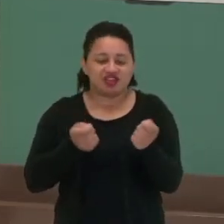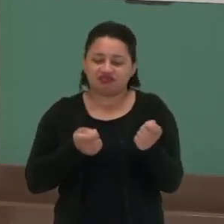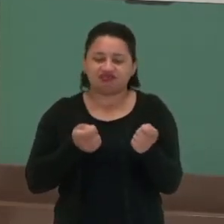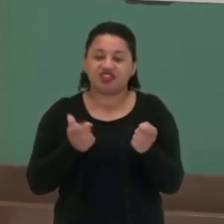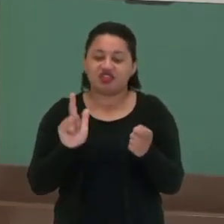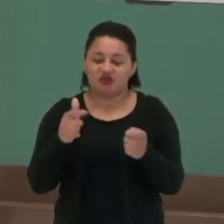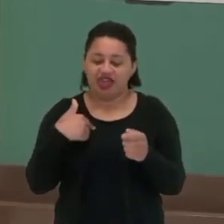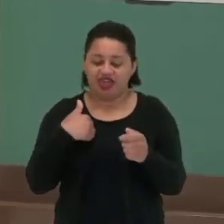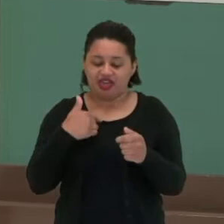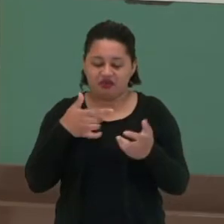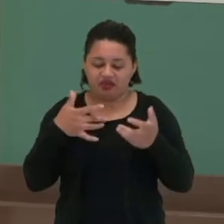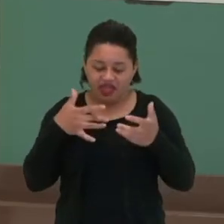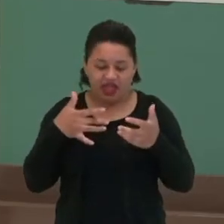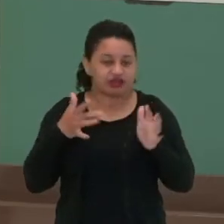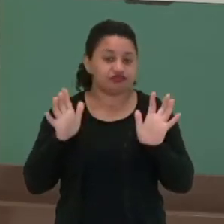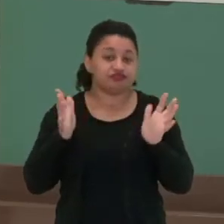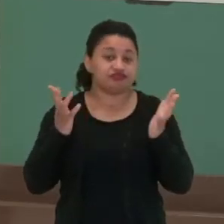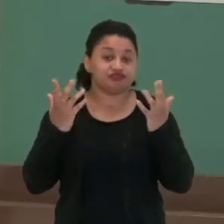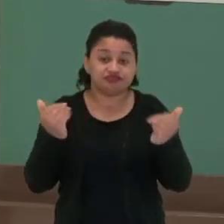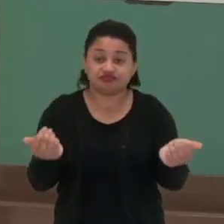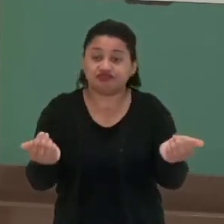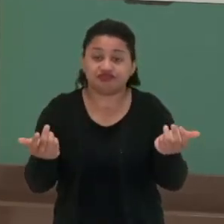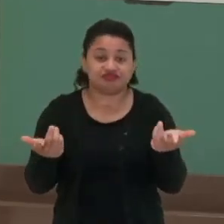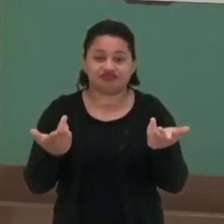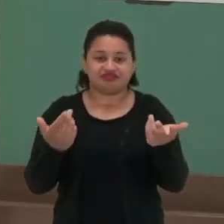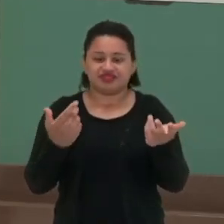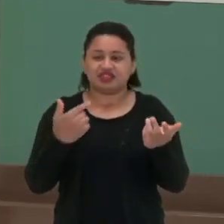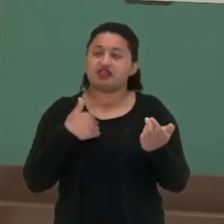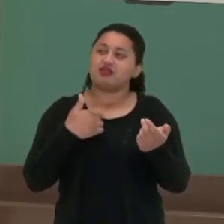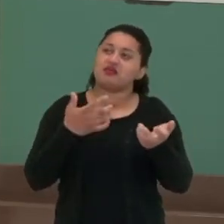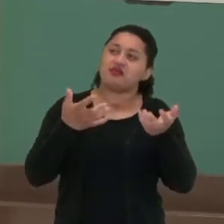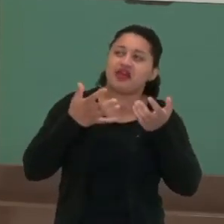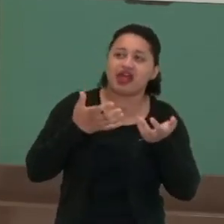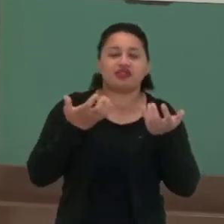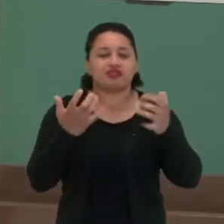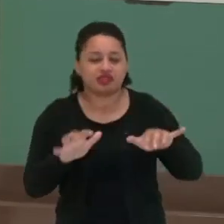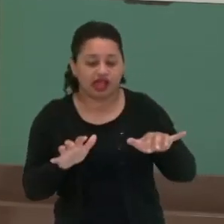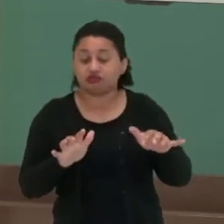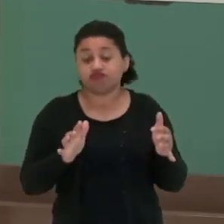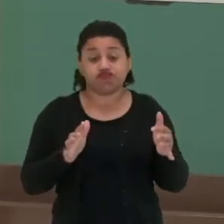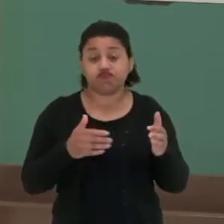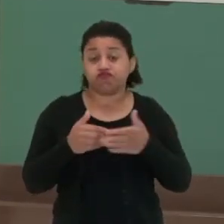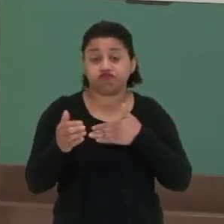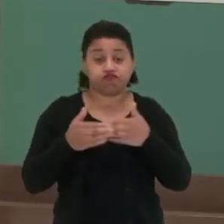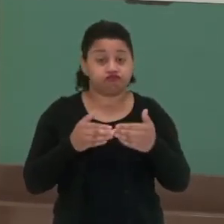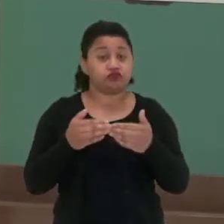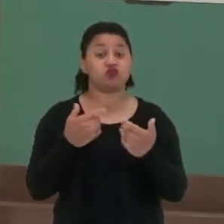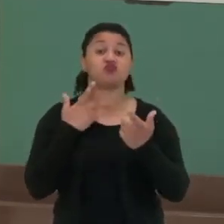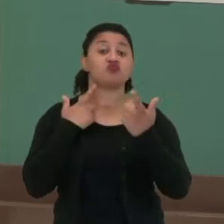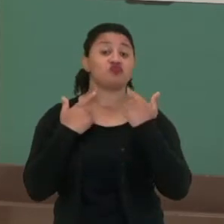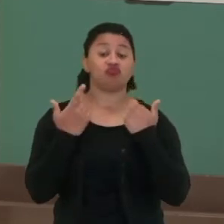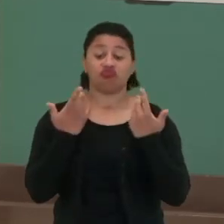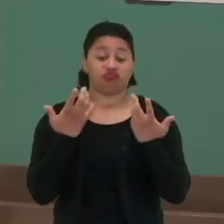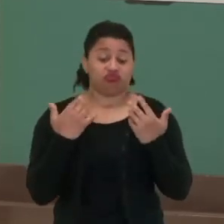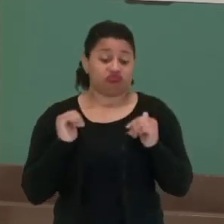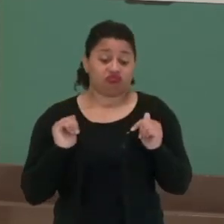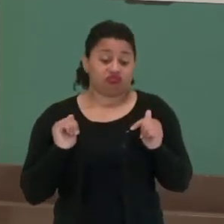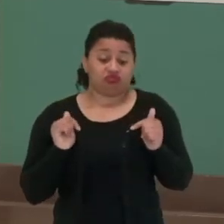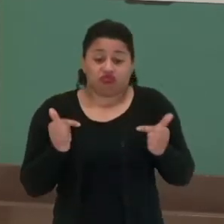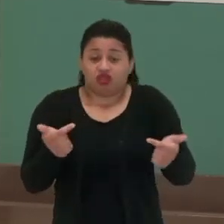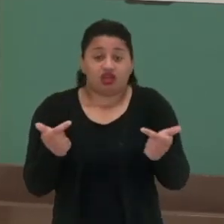involuntário. Ou seja, não depende da sua vontade ou da minha vontade. É o próprio